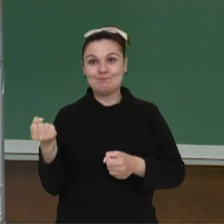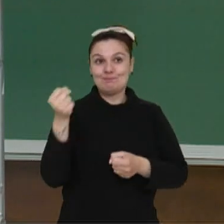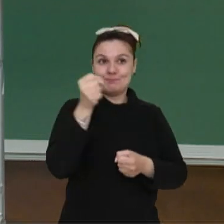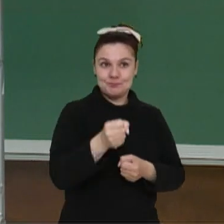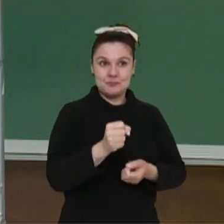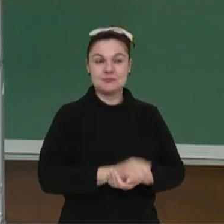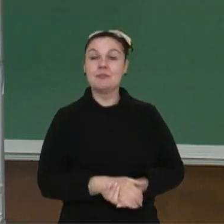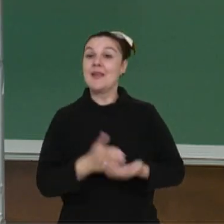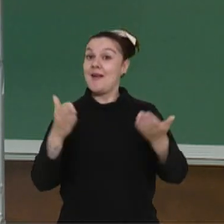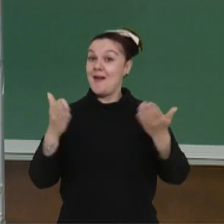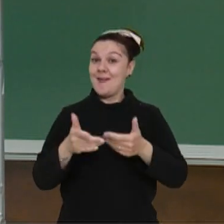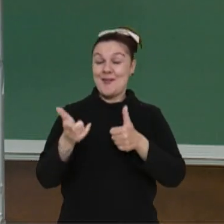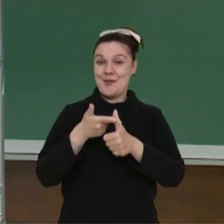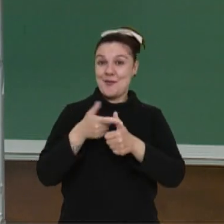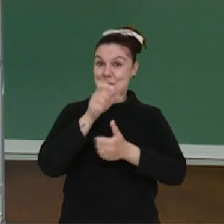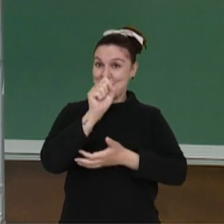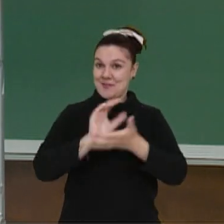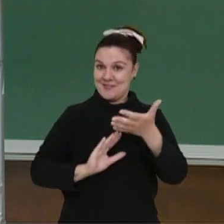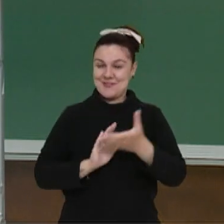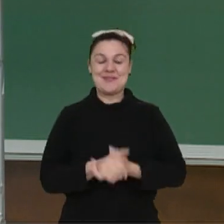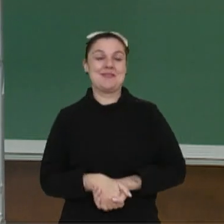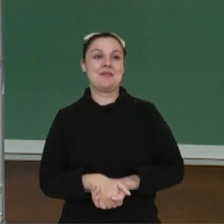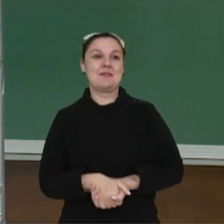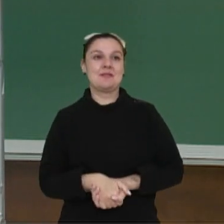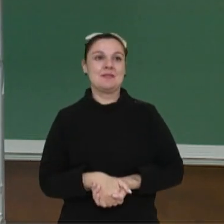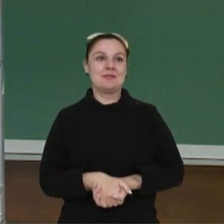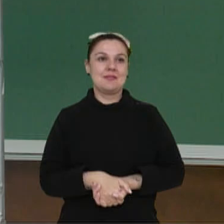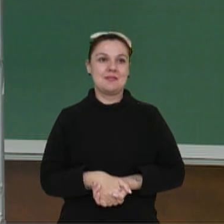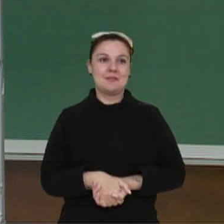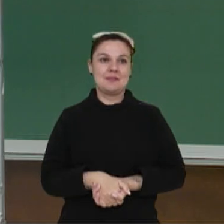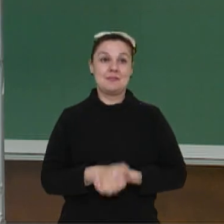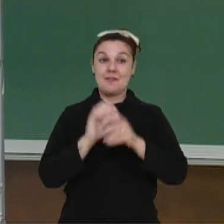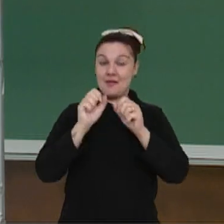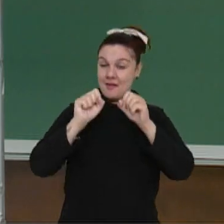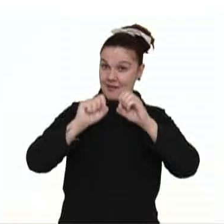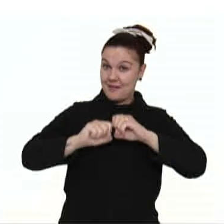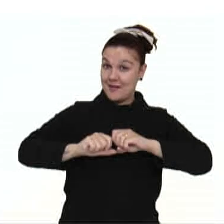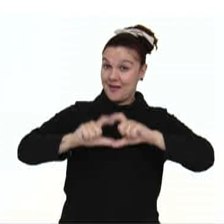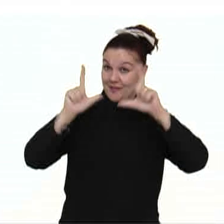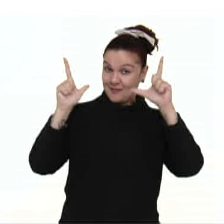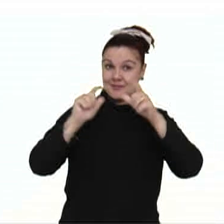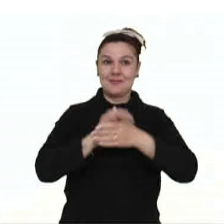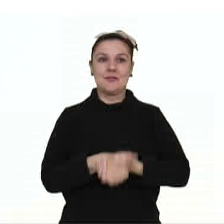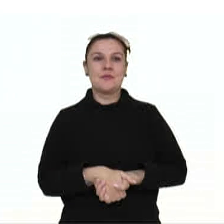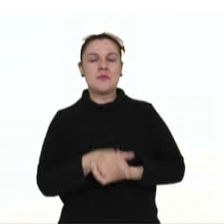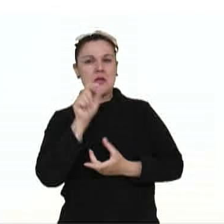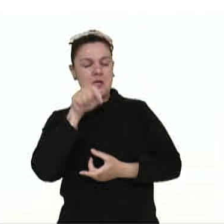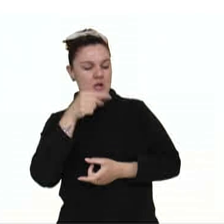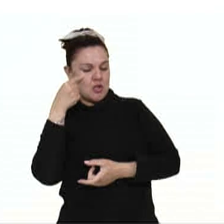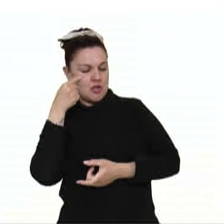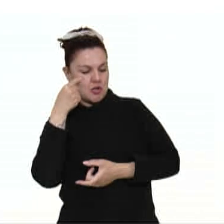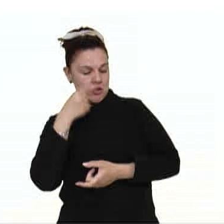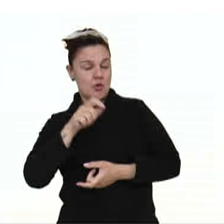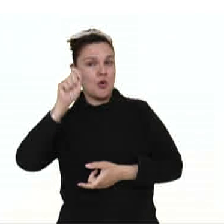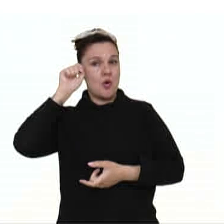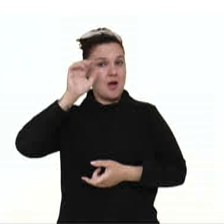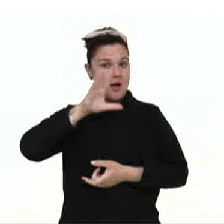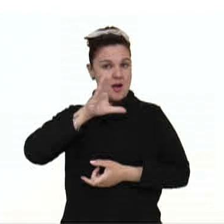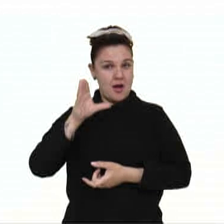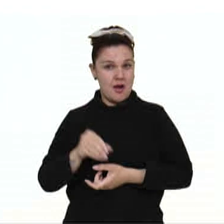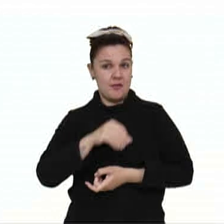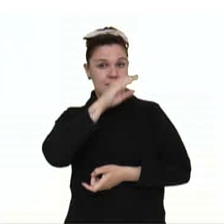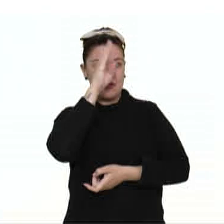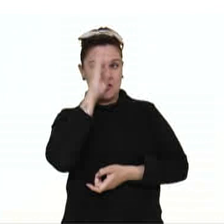aplicar. E vamos de atividade sobre esse tema. Vamos lá. Torna-se claro que quem descobriu a África no